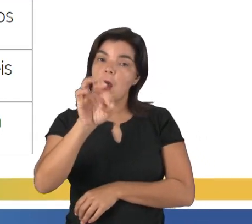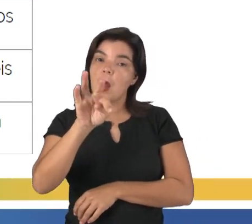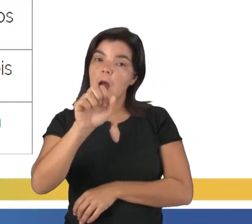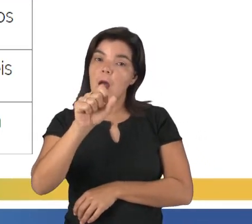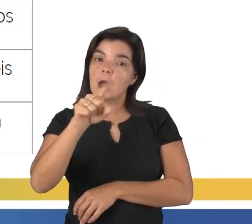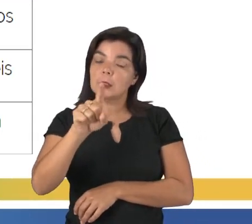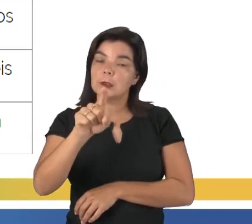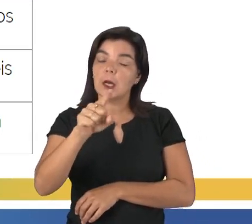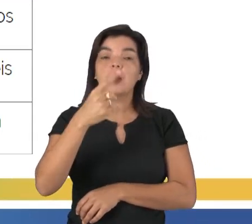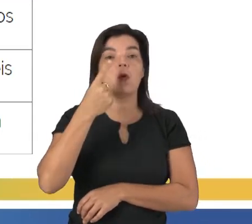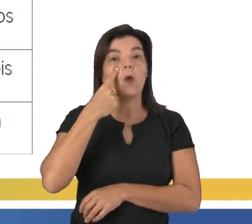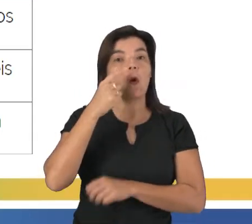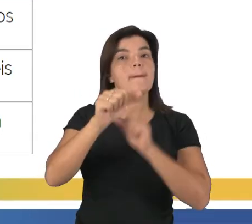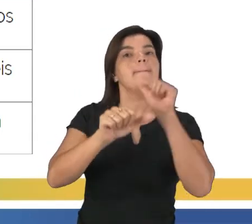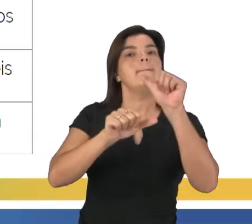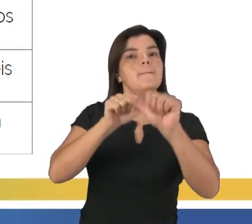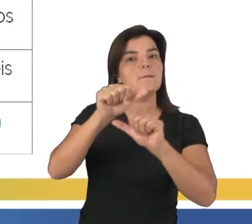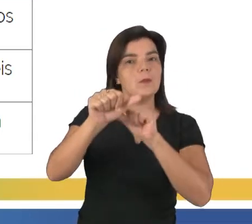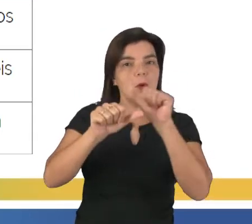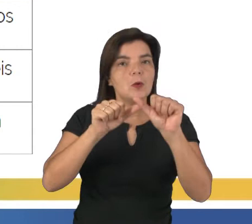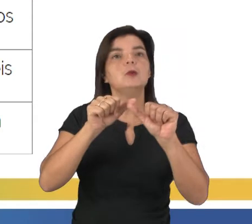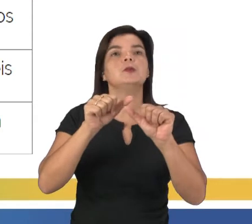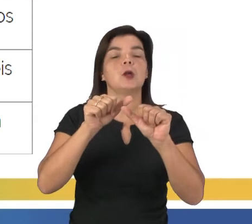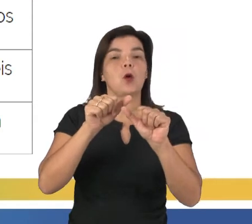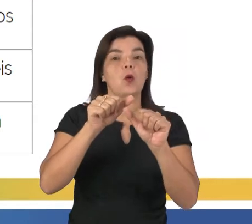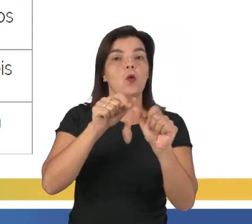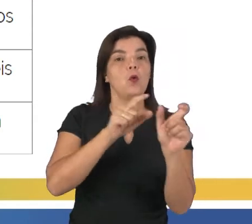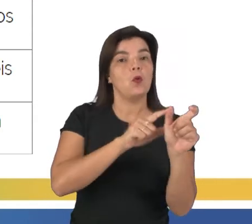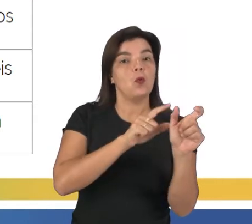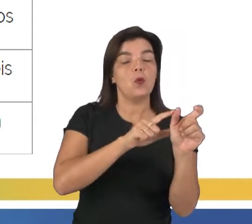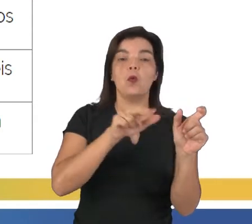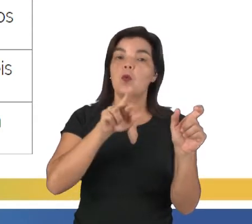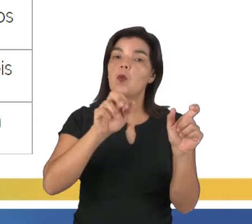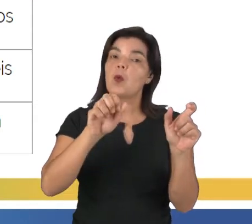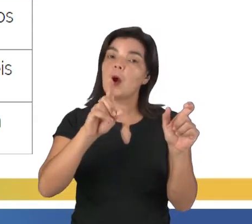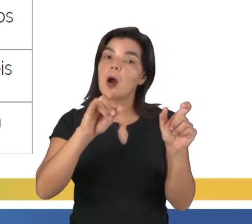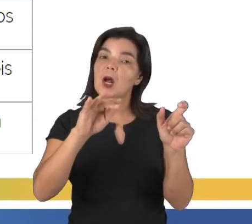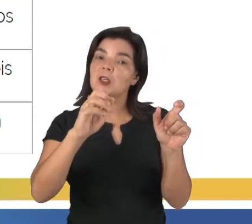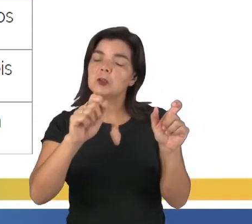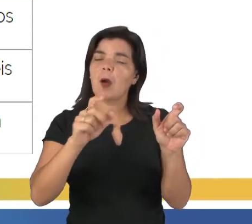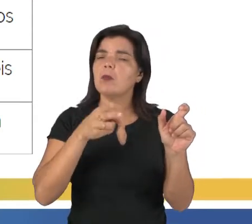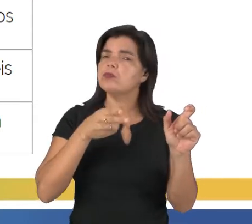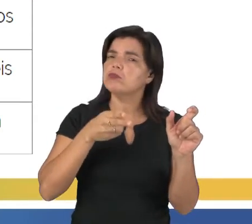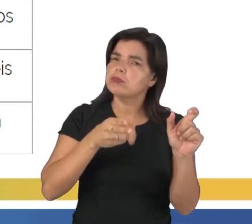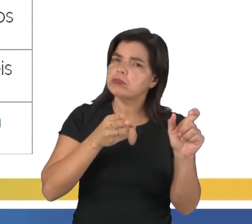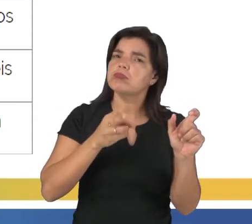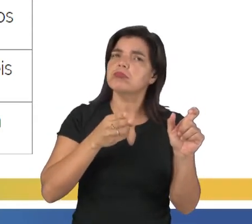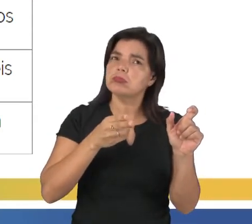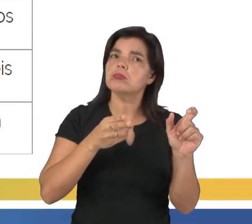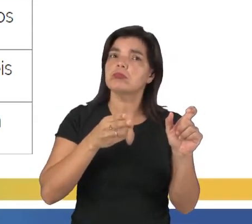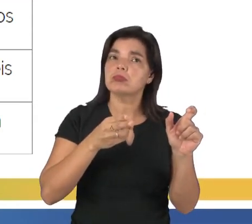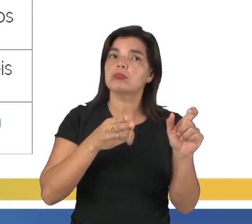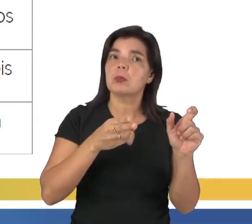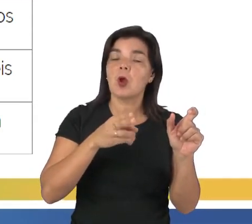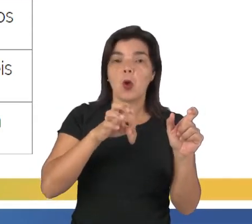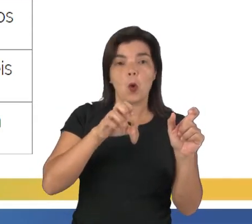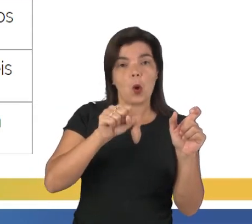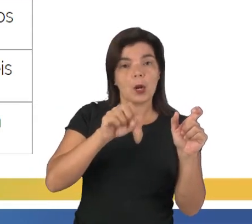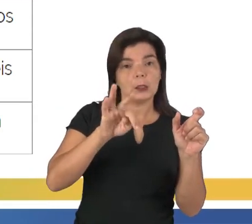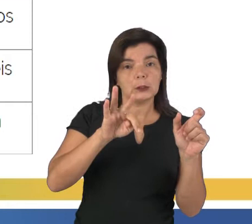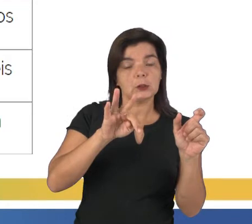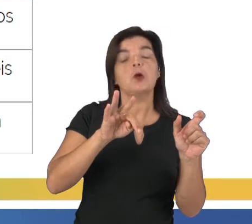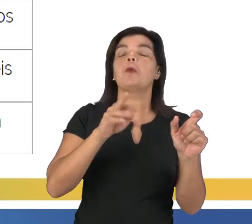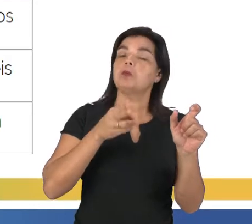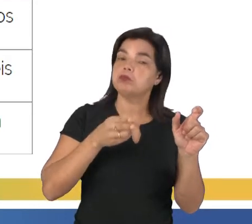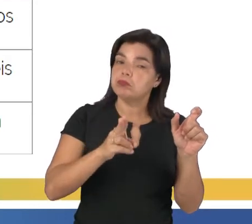segunda pessoa, né, mudou bastante. O radical, ele até permaneceu, né, o este, né,